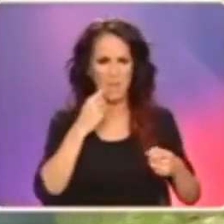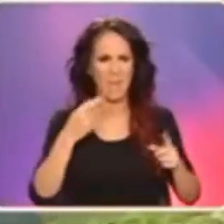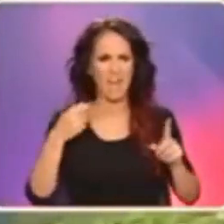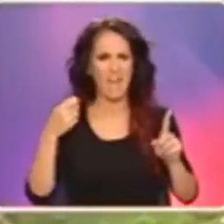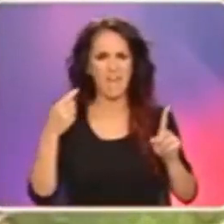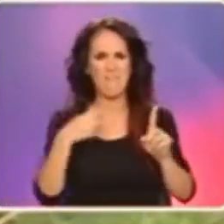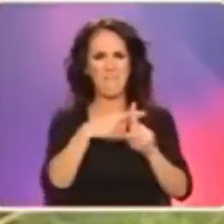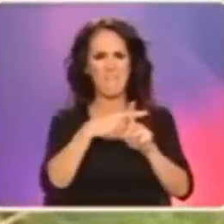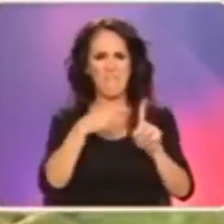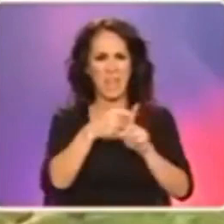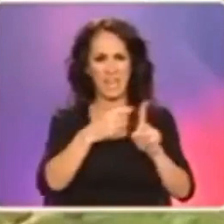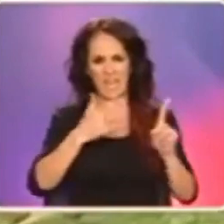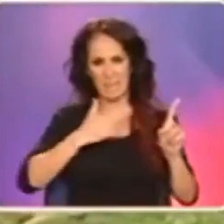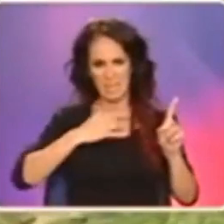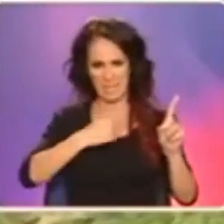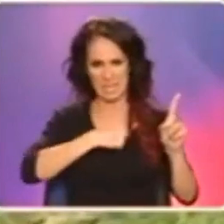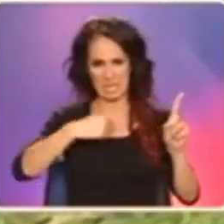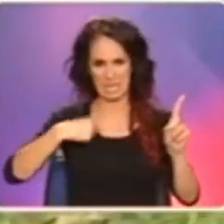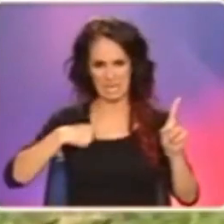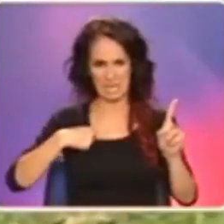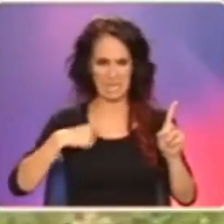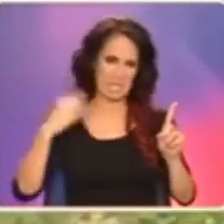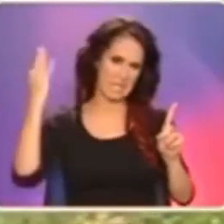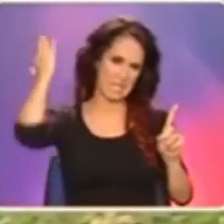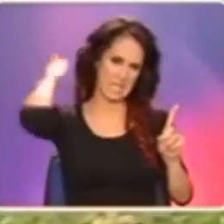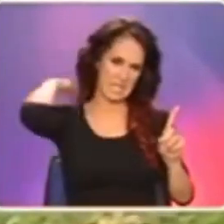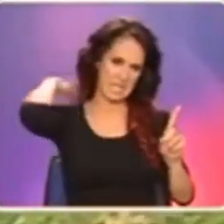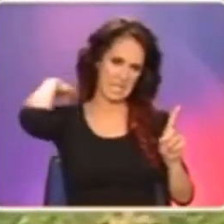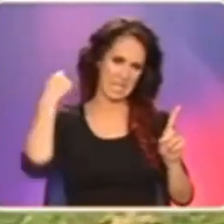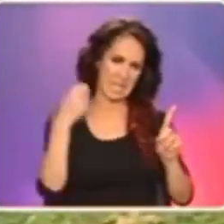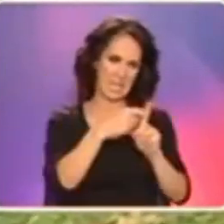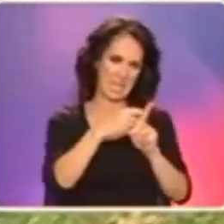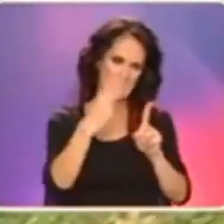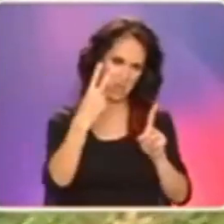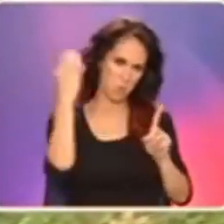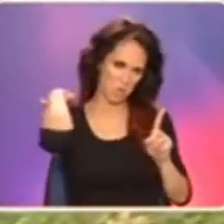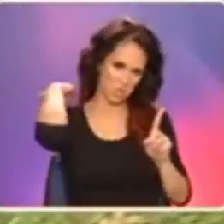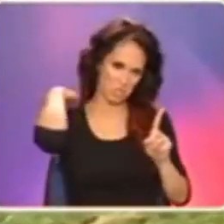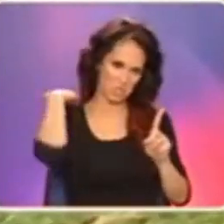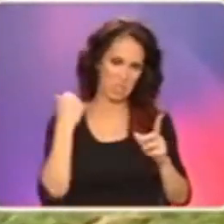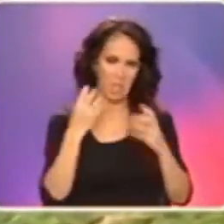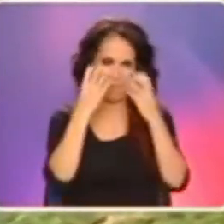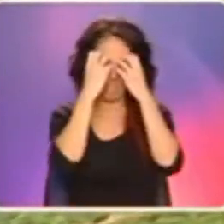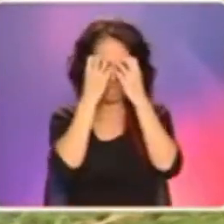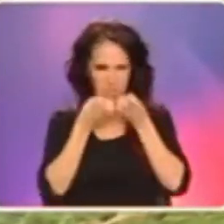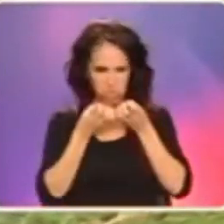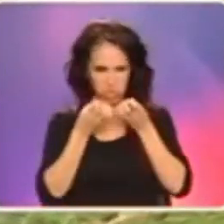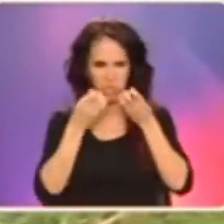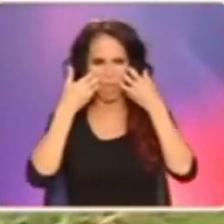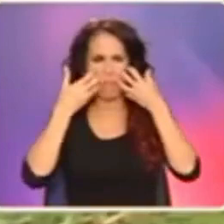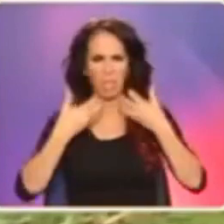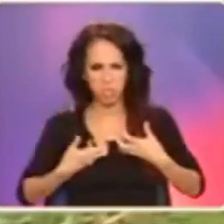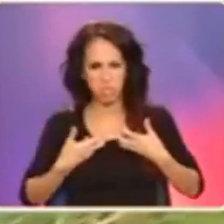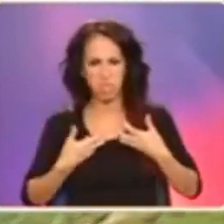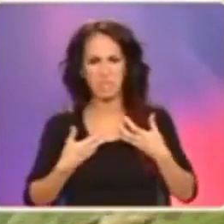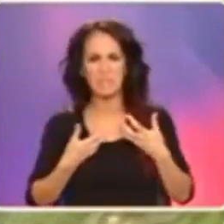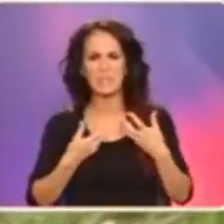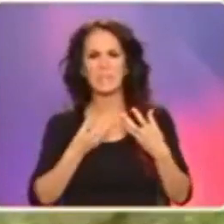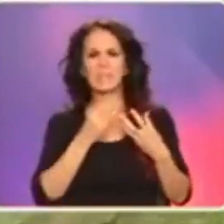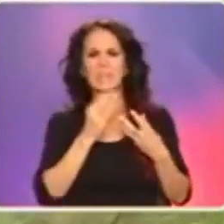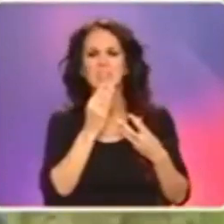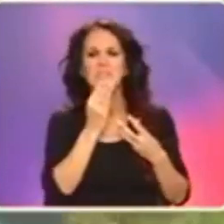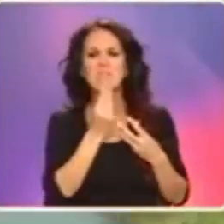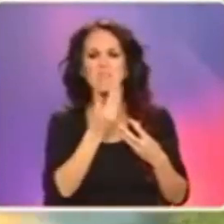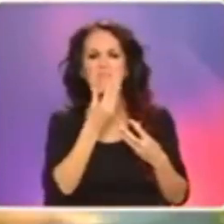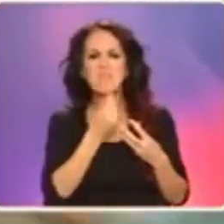nas costas, tinha 2 facadas no peito, estava descomposto nos olhos, na cara, diz que tinha uma